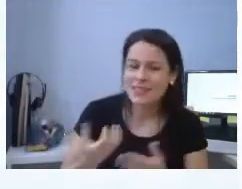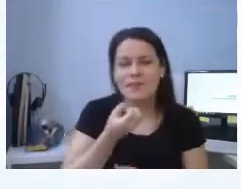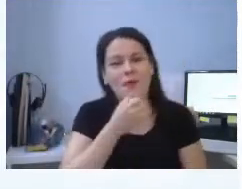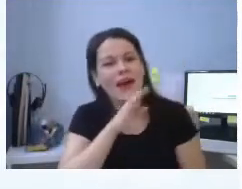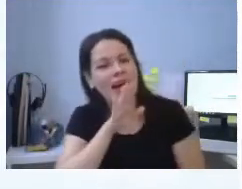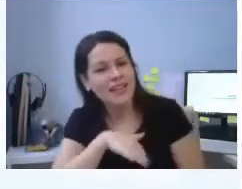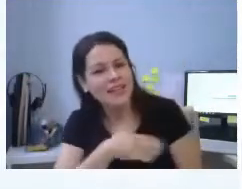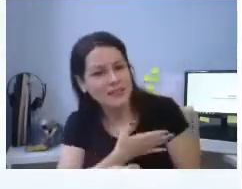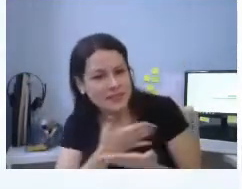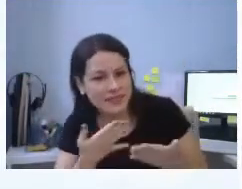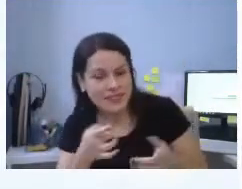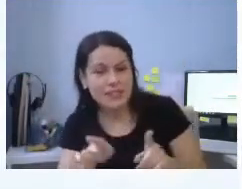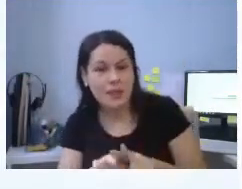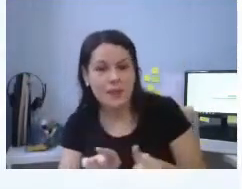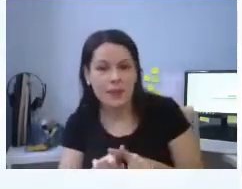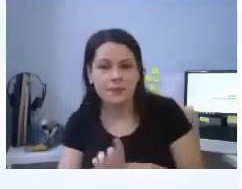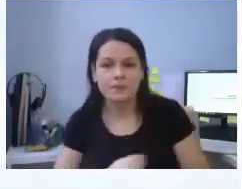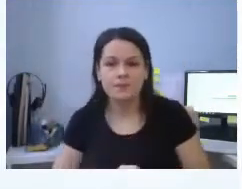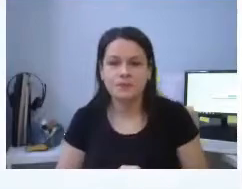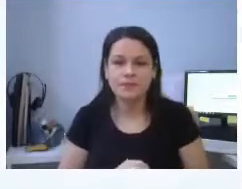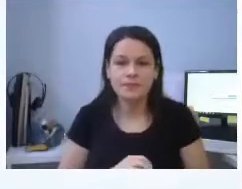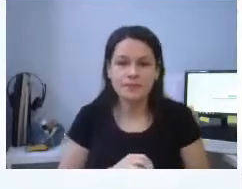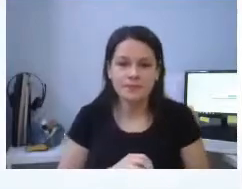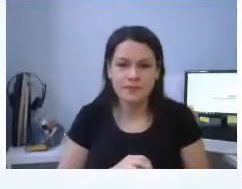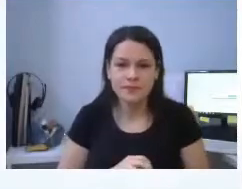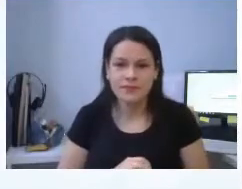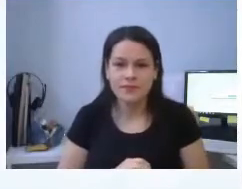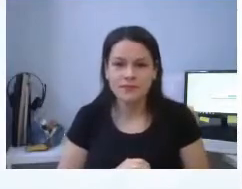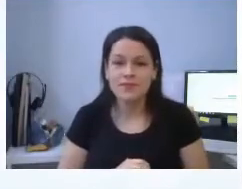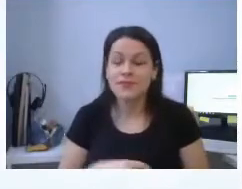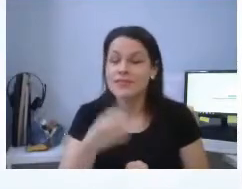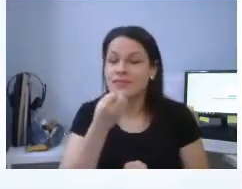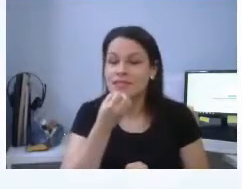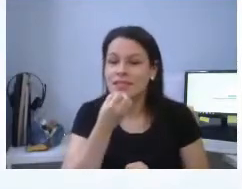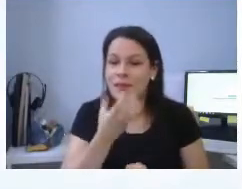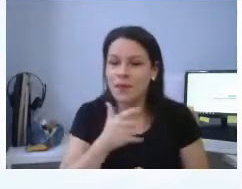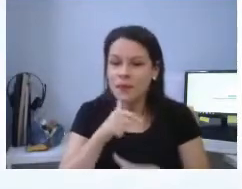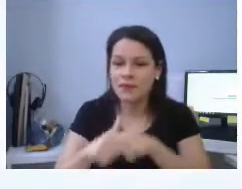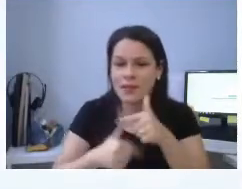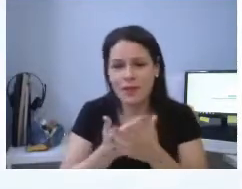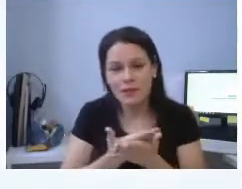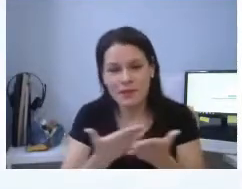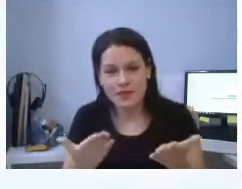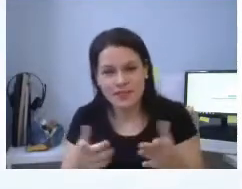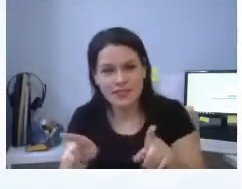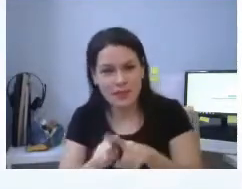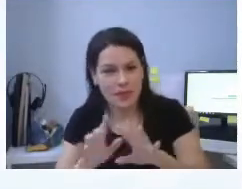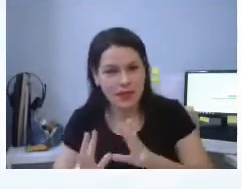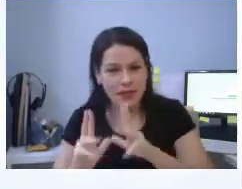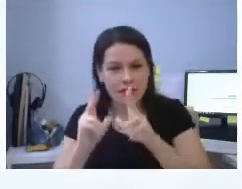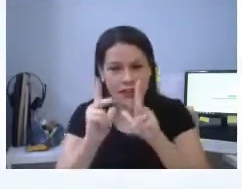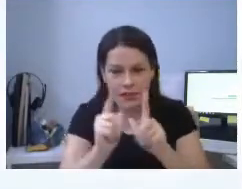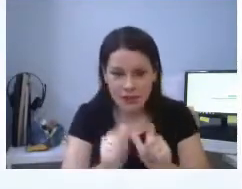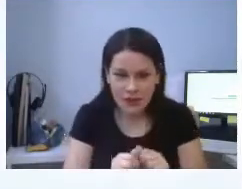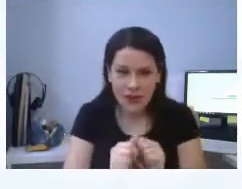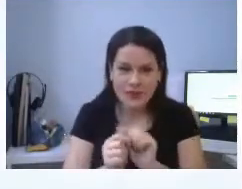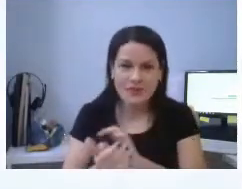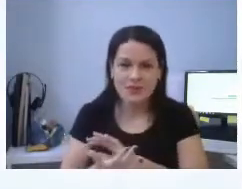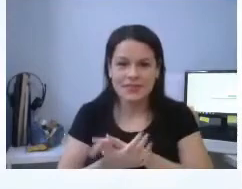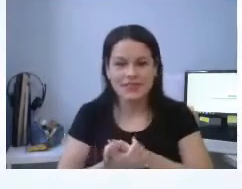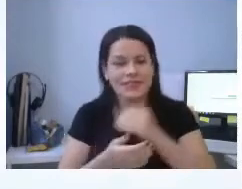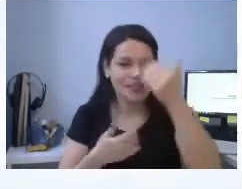tarde a vocês, tenham uma boa tarde, um bom trabalho para o senhor, doutor Alberto Emiliano, e para todos.